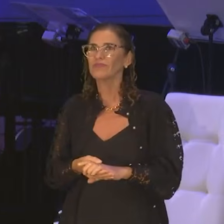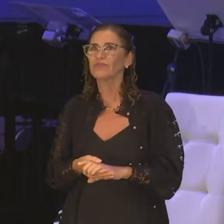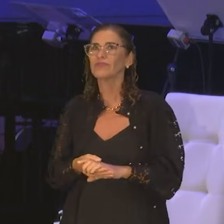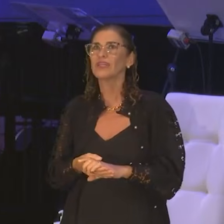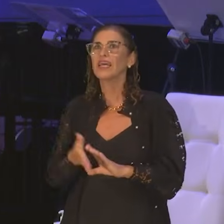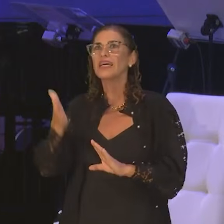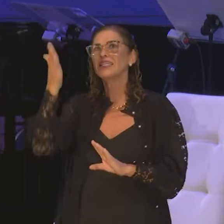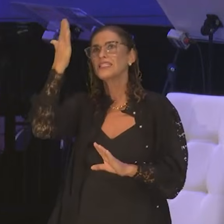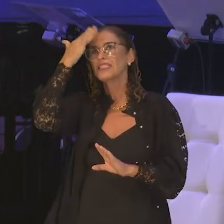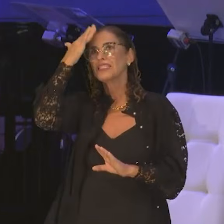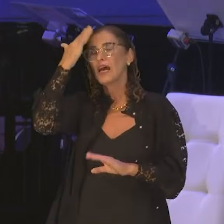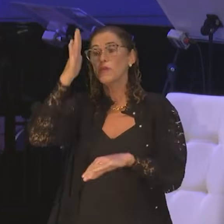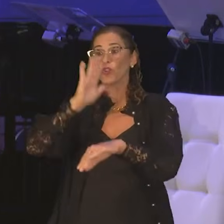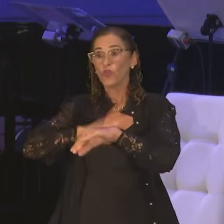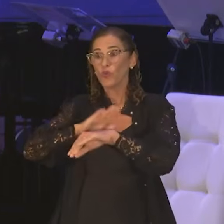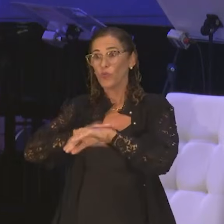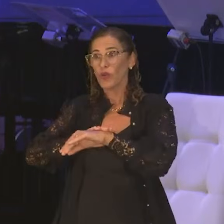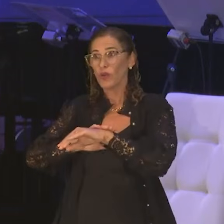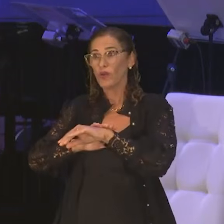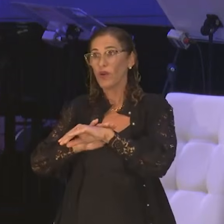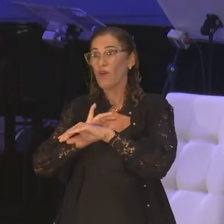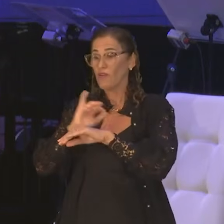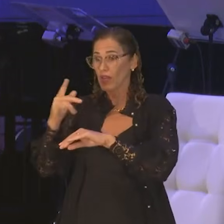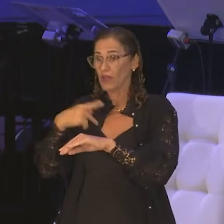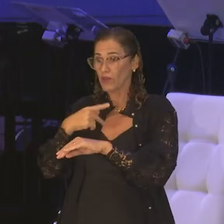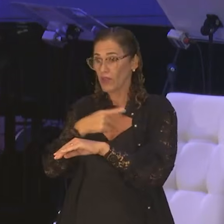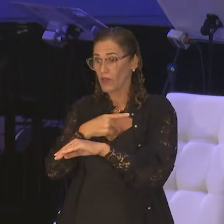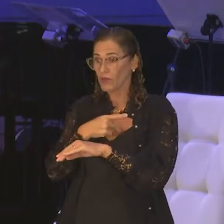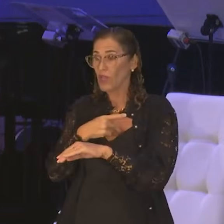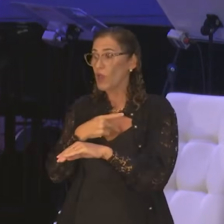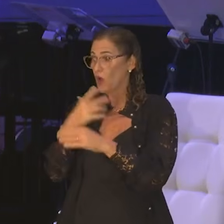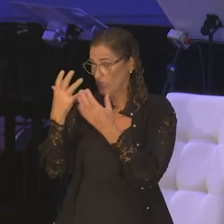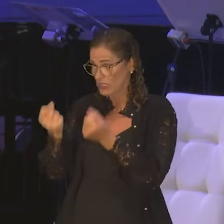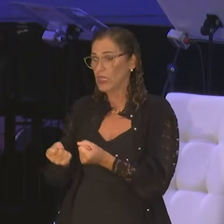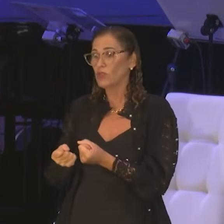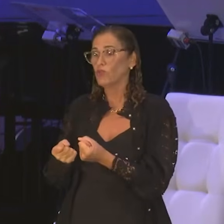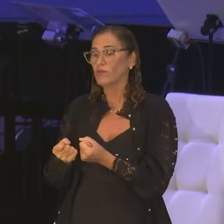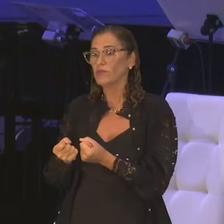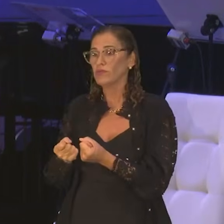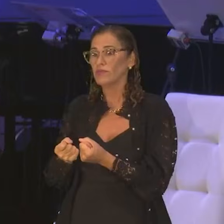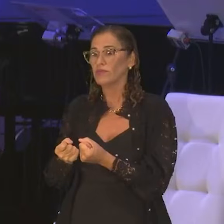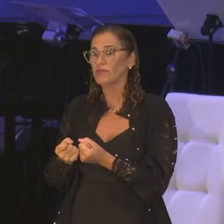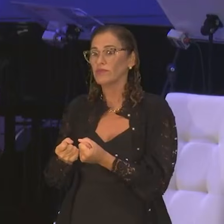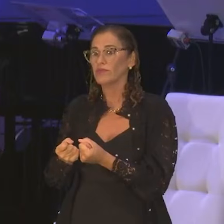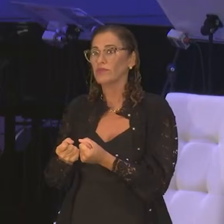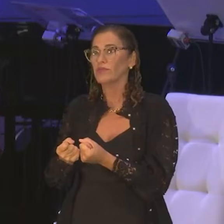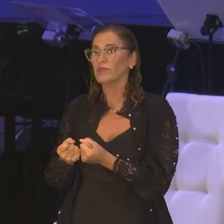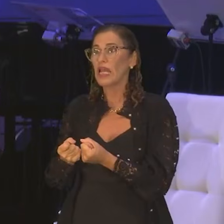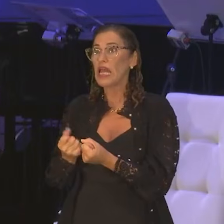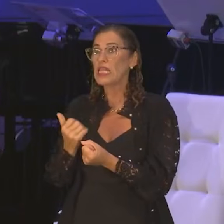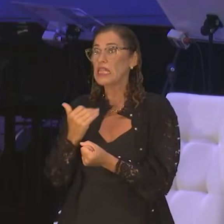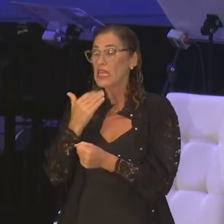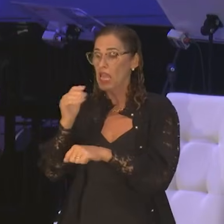Sabe, quando eu falei para meu pastor, eu estou dentro, ele falou, nem